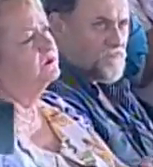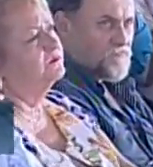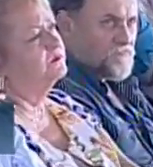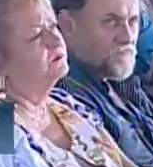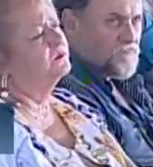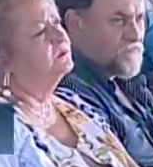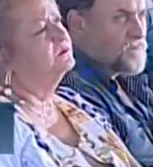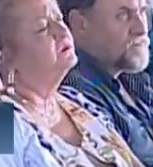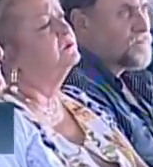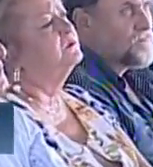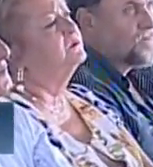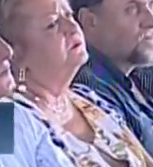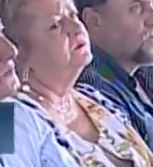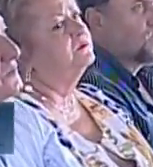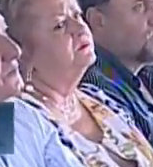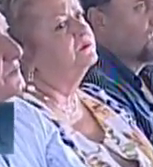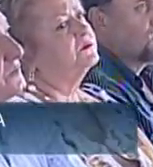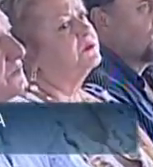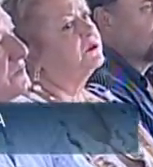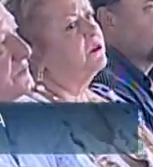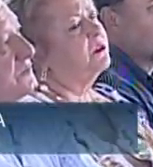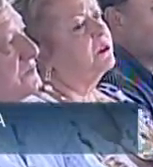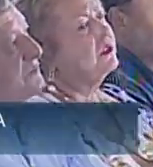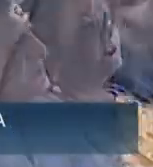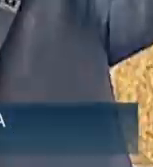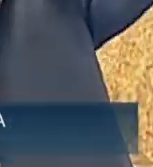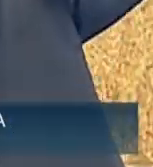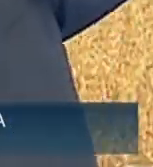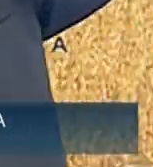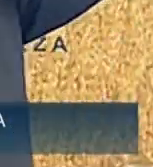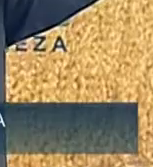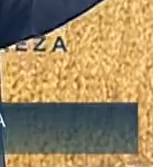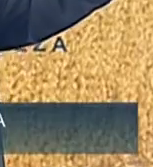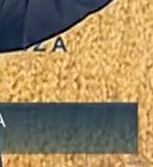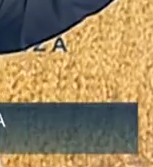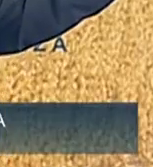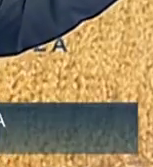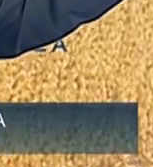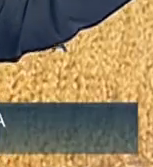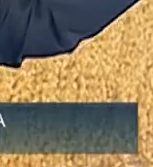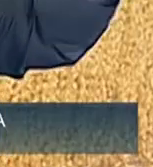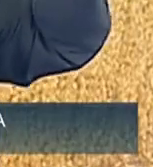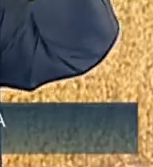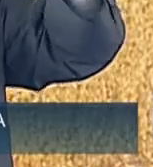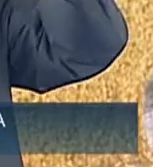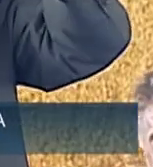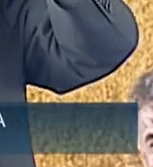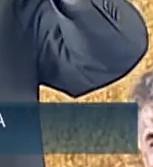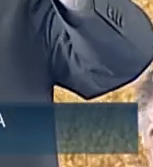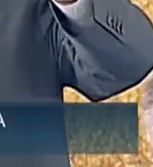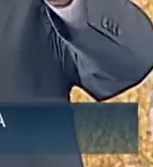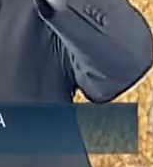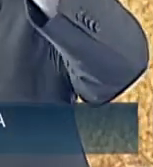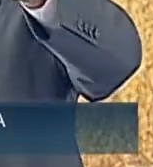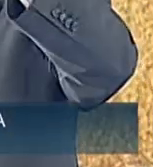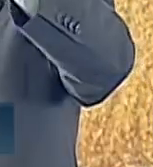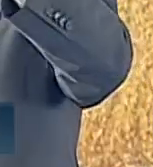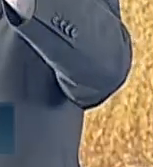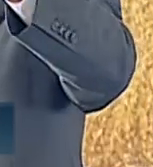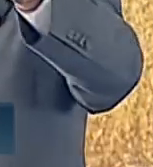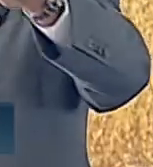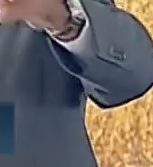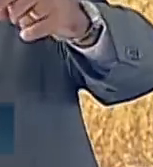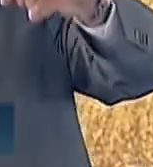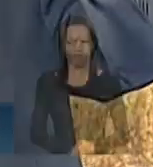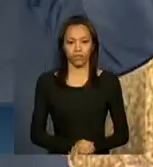A presidenta também determinou que nós olhássemos para o norte, e nós lançamos, imagine os